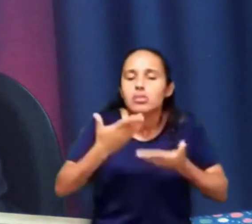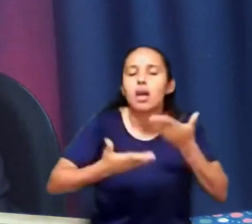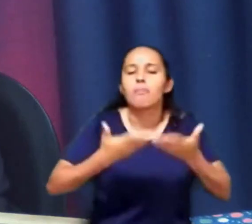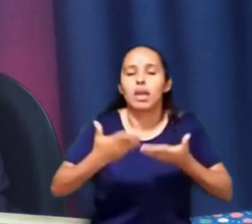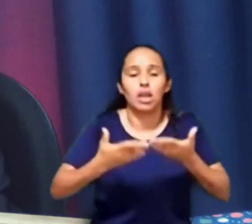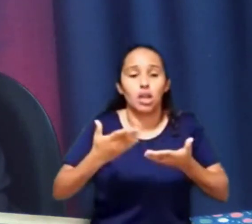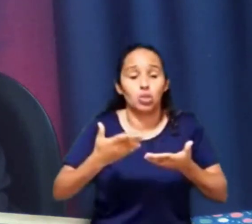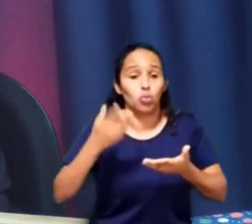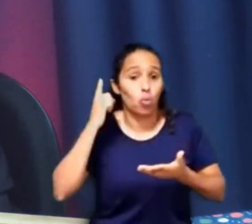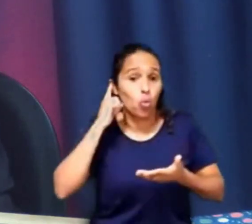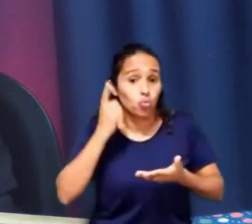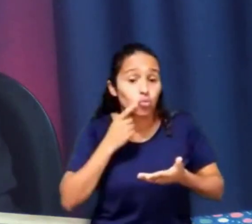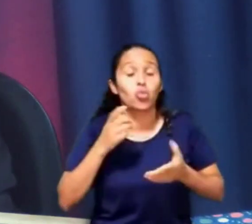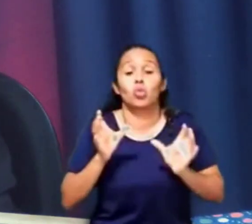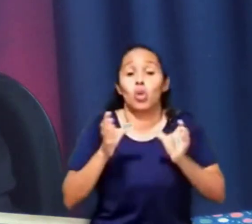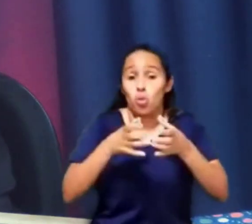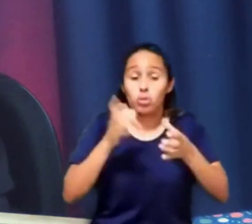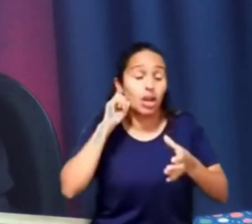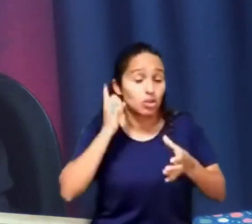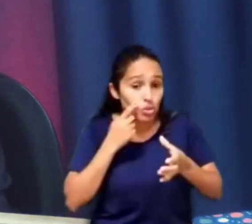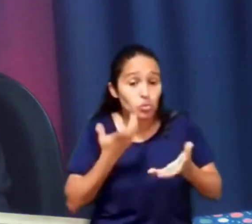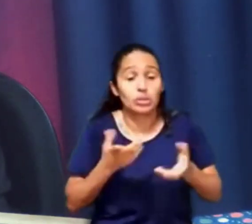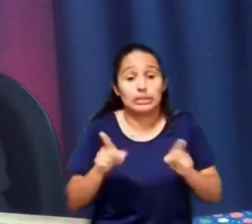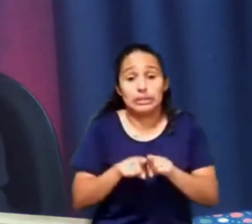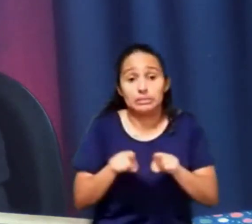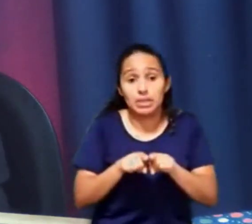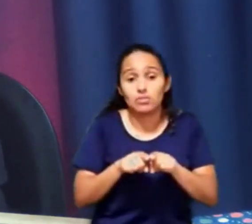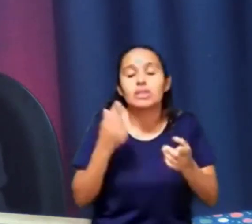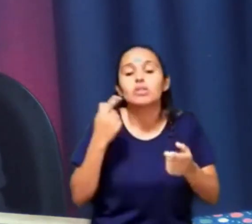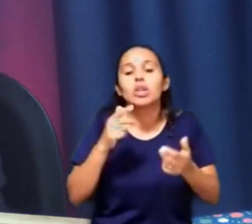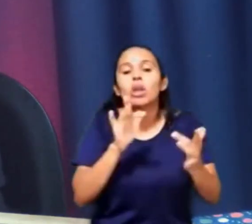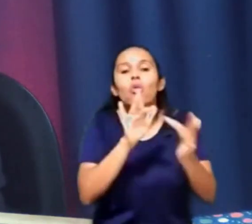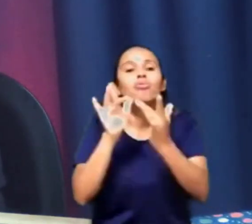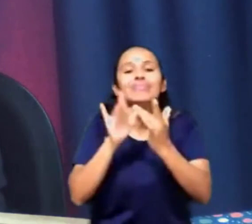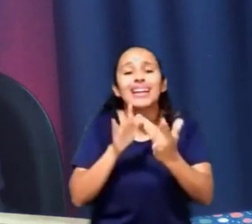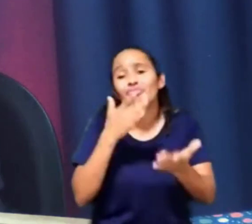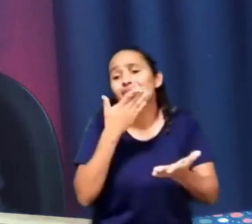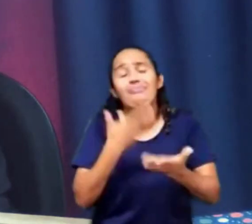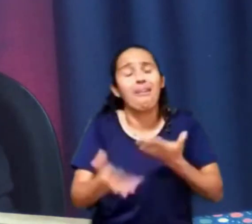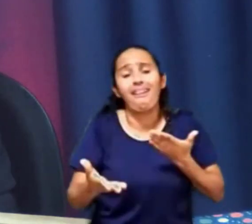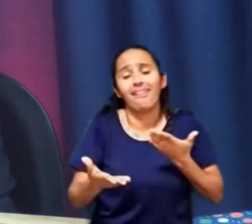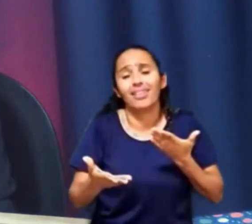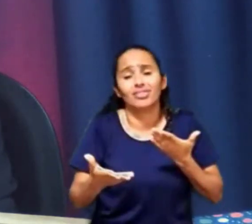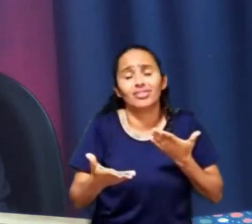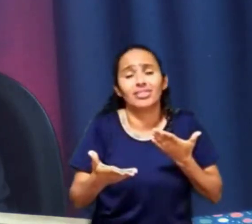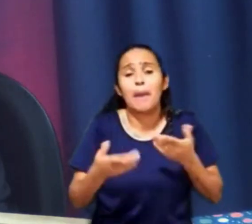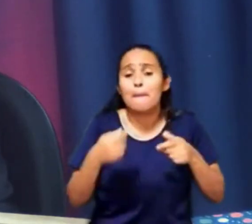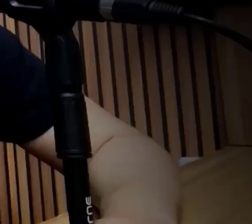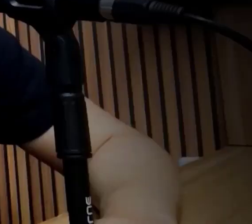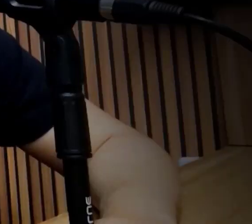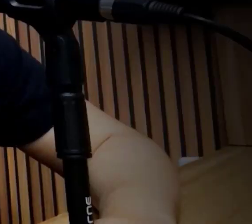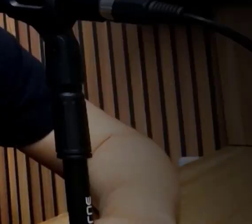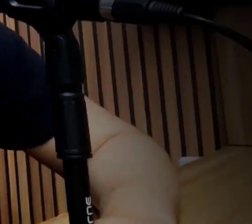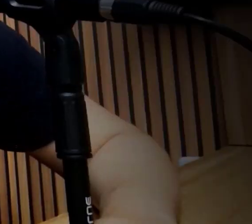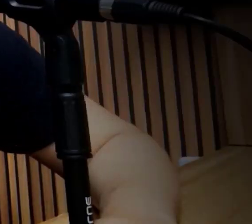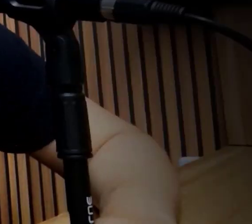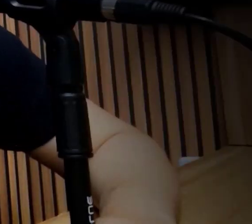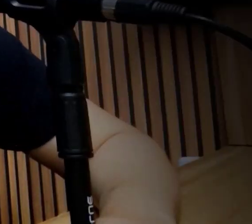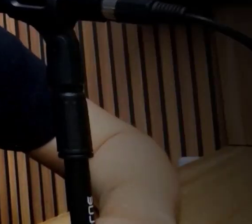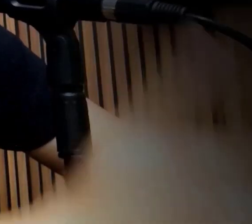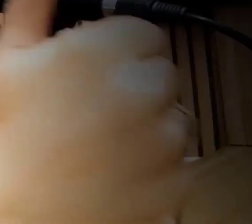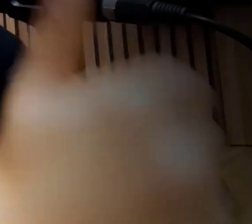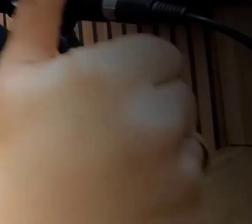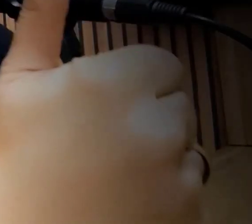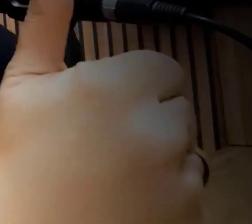comunidade, porque se você não tem contato, não é, Selma? Você acaba perdendo. E você cria uma família ali. Eu acho que...